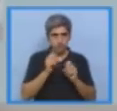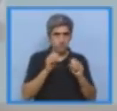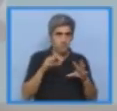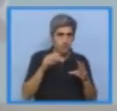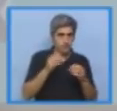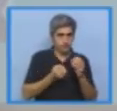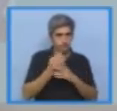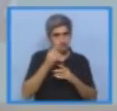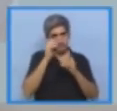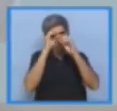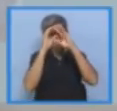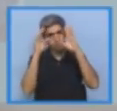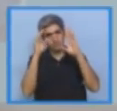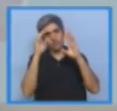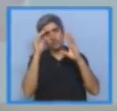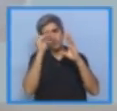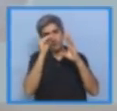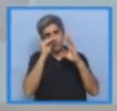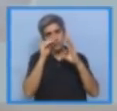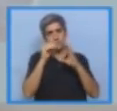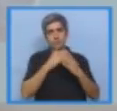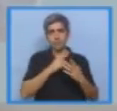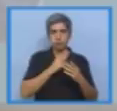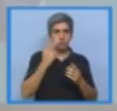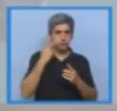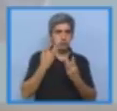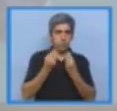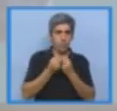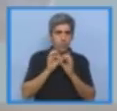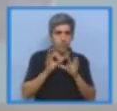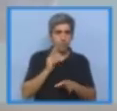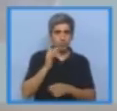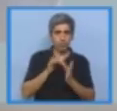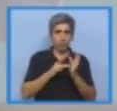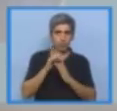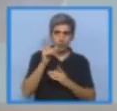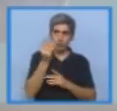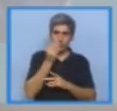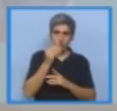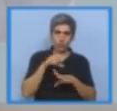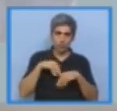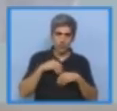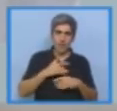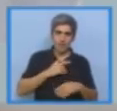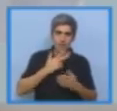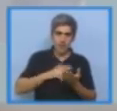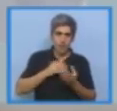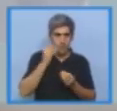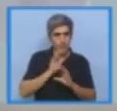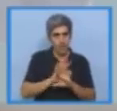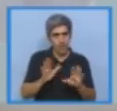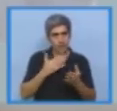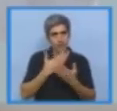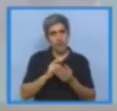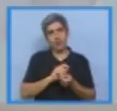criar a ilusão e o amor é o contrário da ilusão. Viver como Jesus, alimentar-nos de Jesus, é amar a realidade como ela é, para